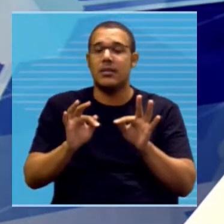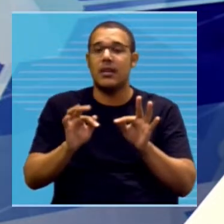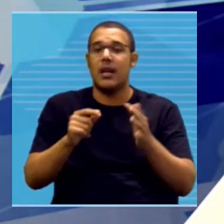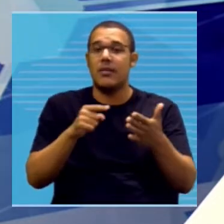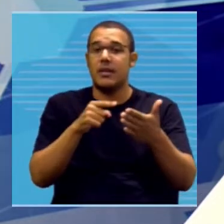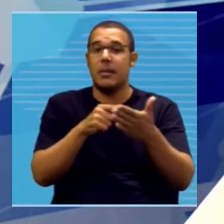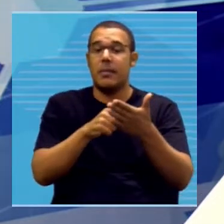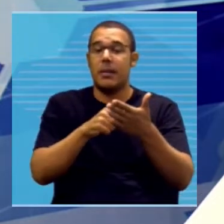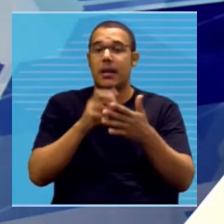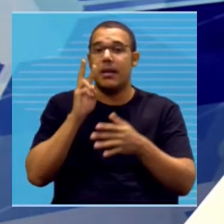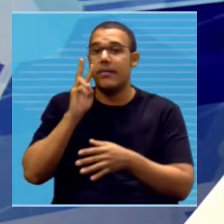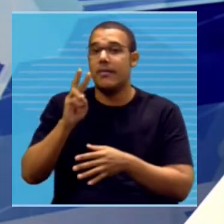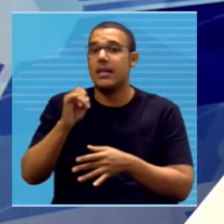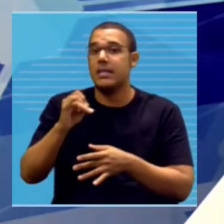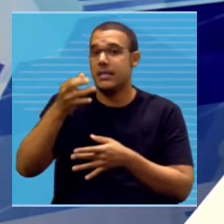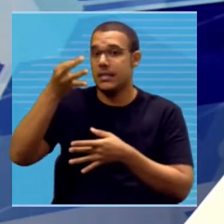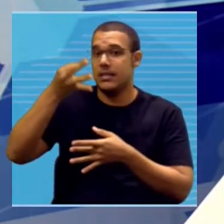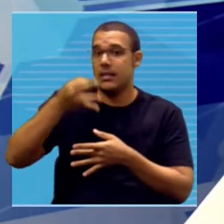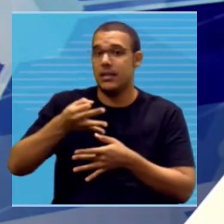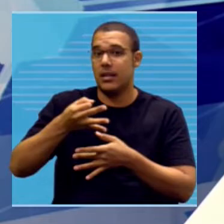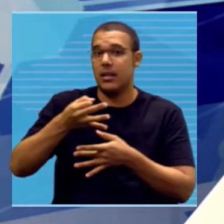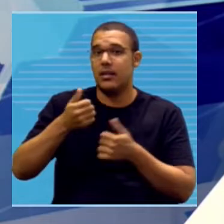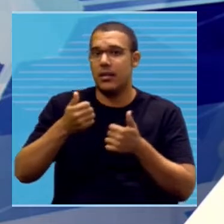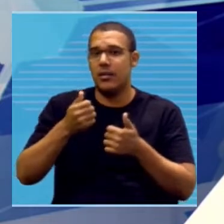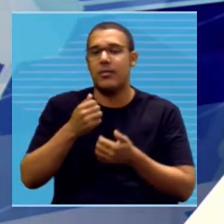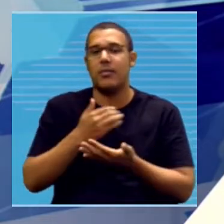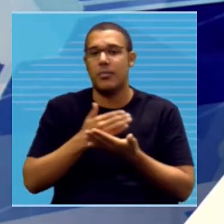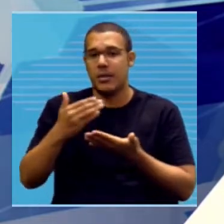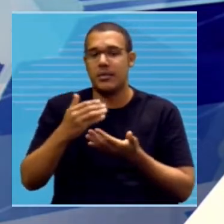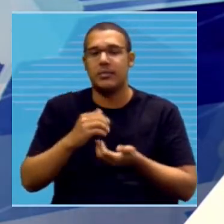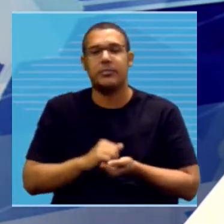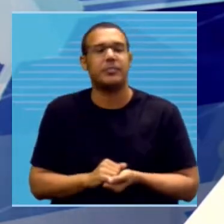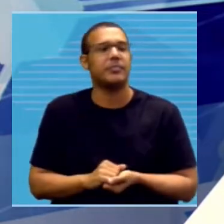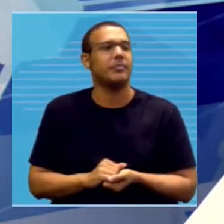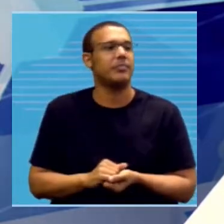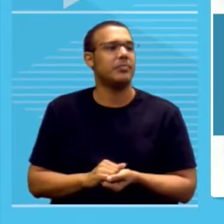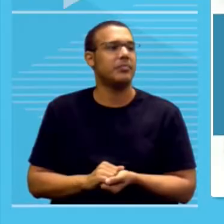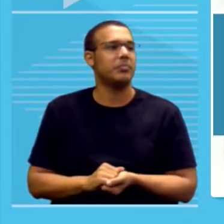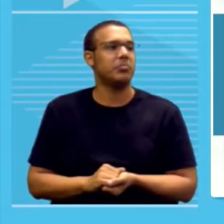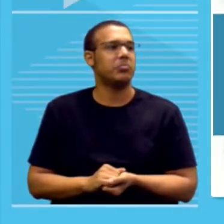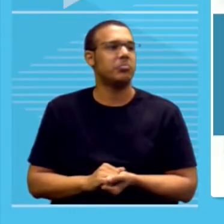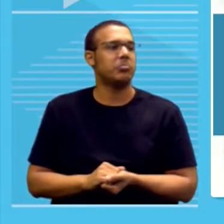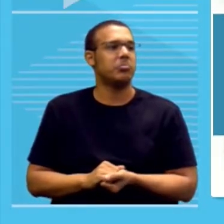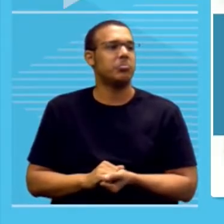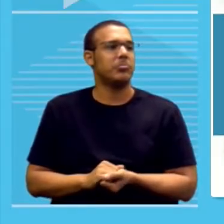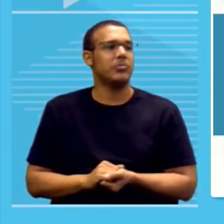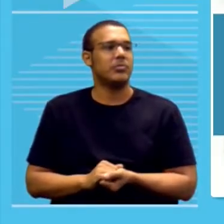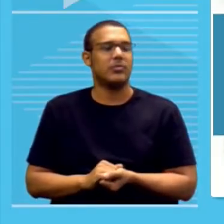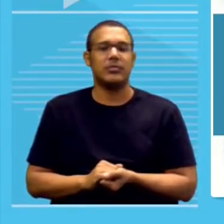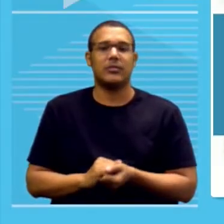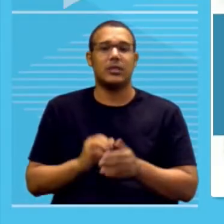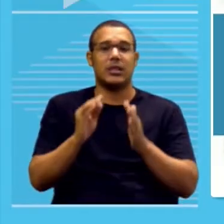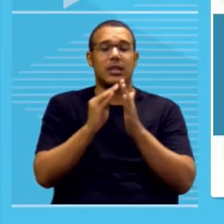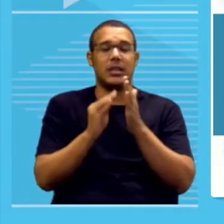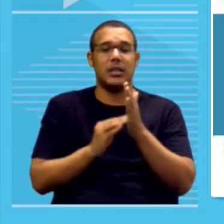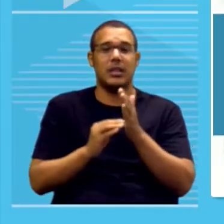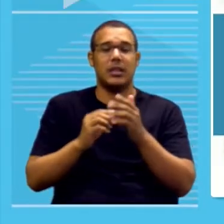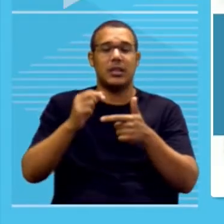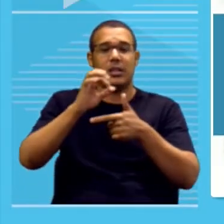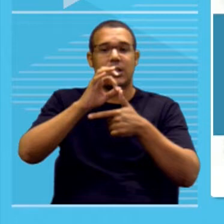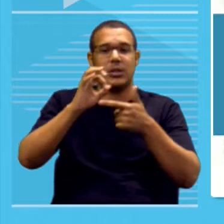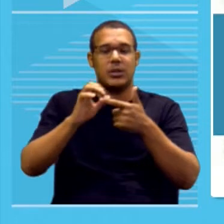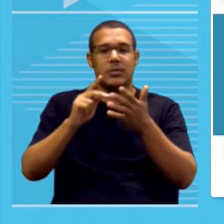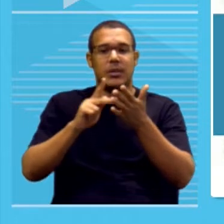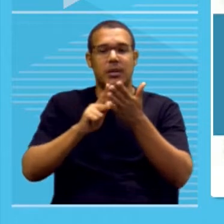aperta o play e acompanha a resolução com a gente vamos iniciar vem cá comigo Olha aí na telinha de vocês conteúdo geometria analítica